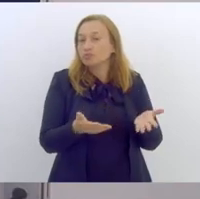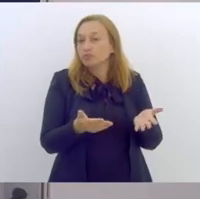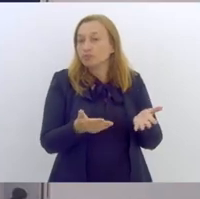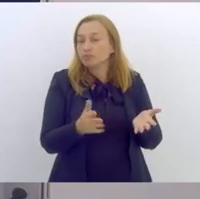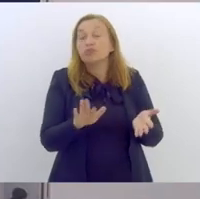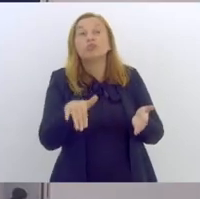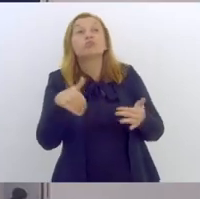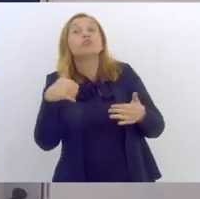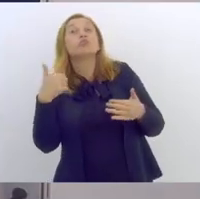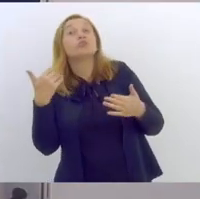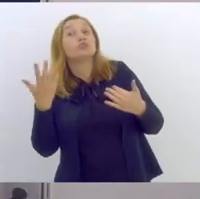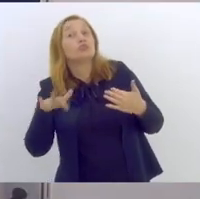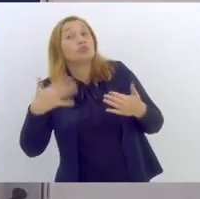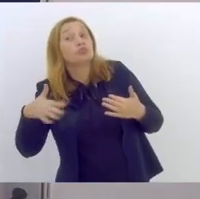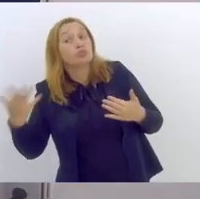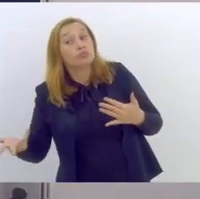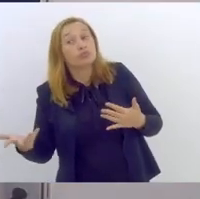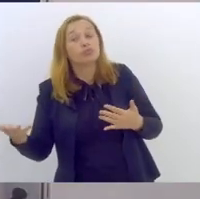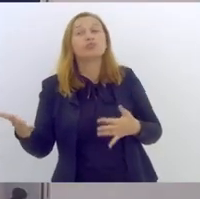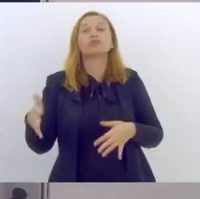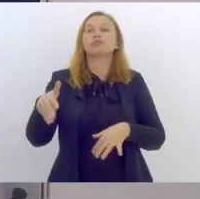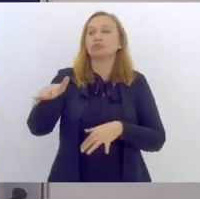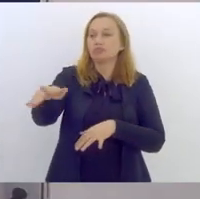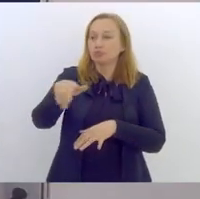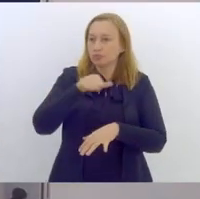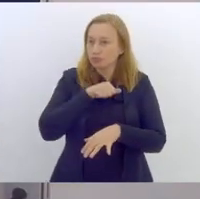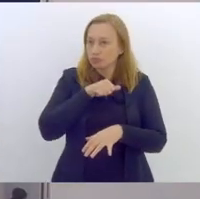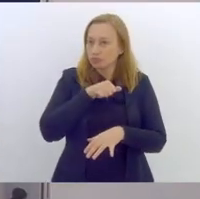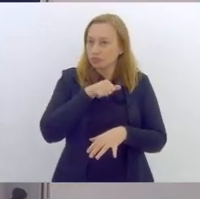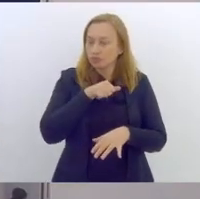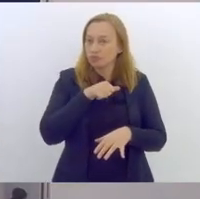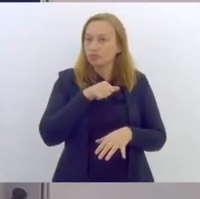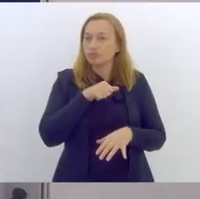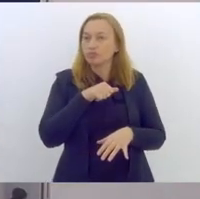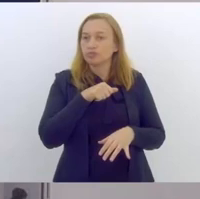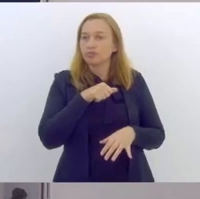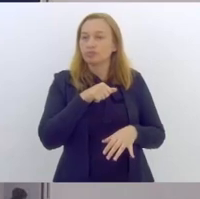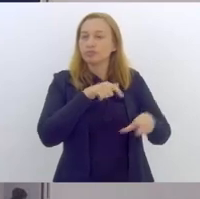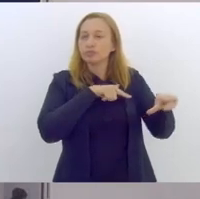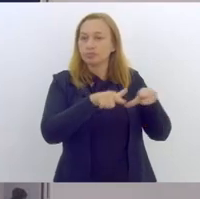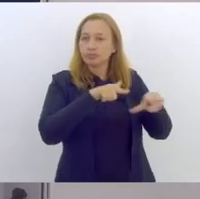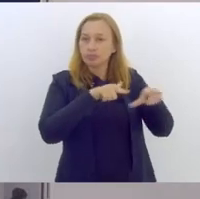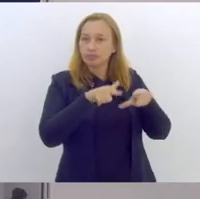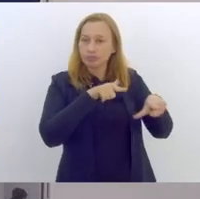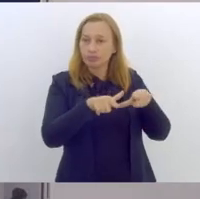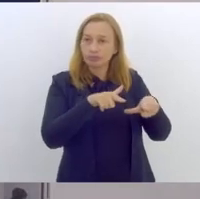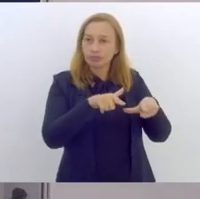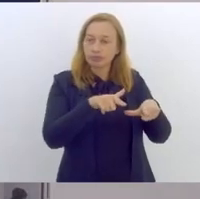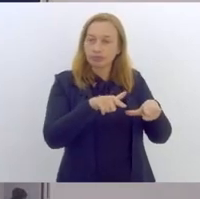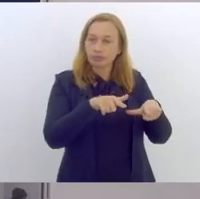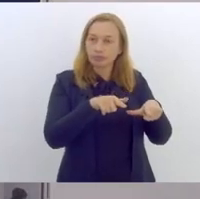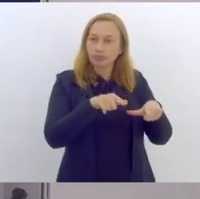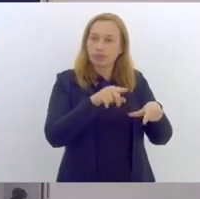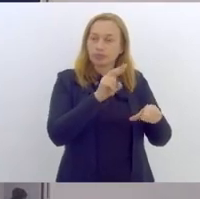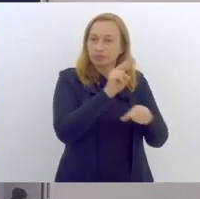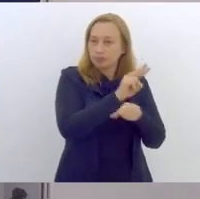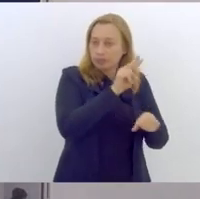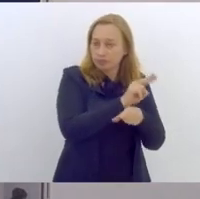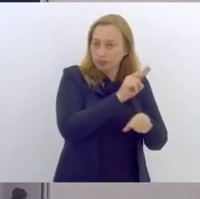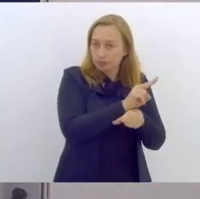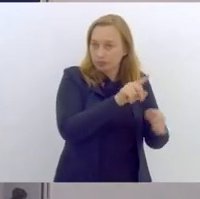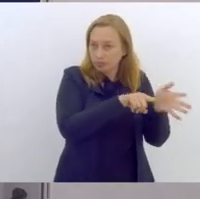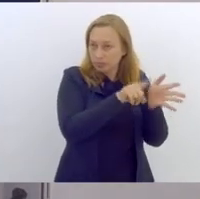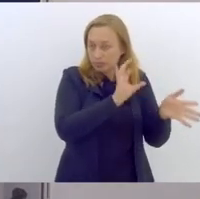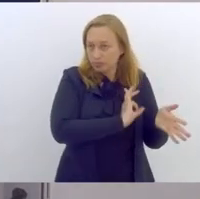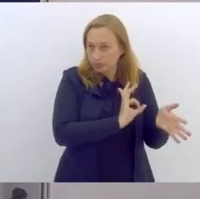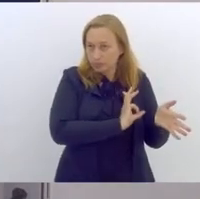quando o chamarem para o cargo de inspetor ele deixa o cargo de inspetor de investigador vai fazer